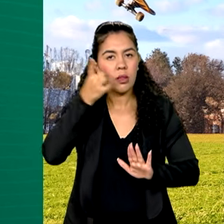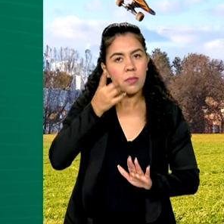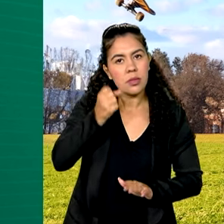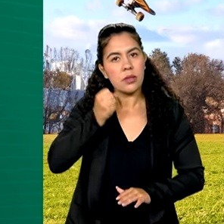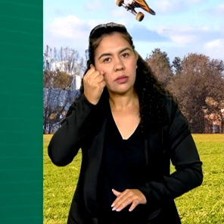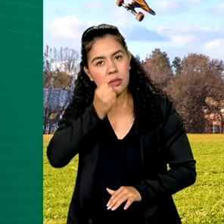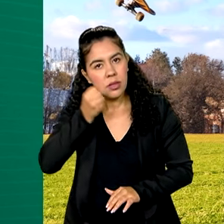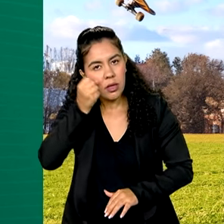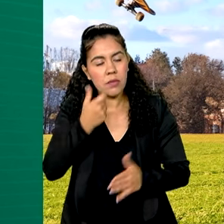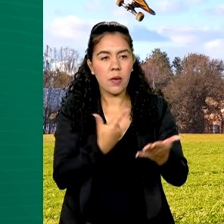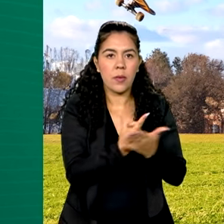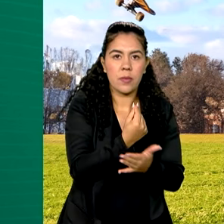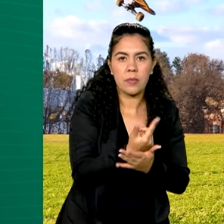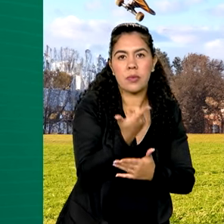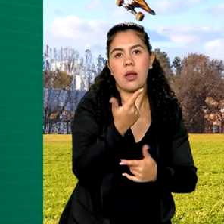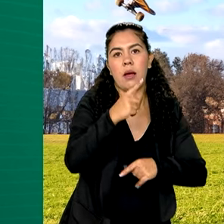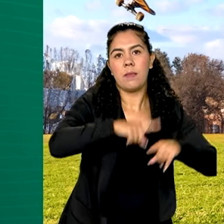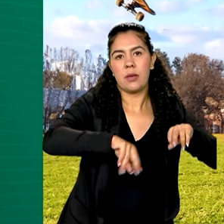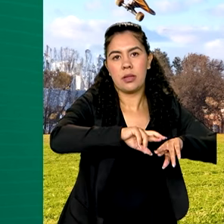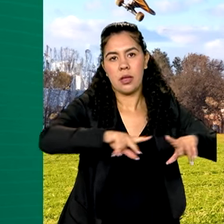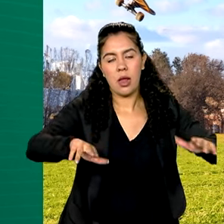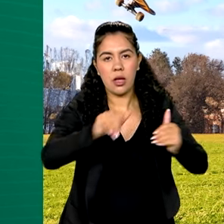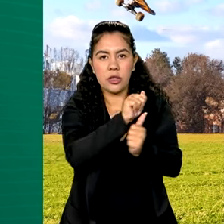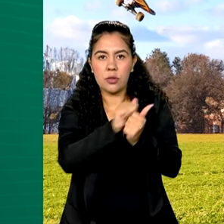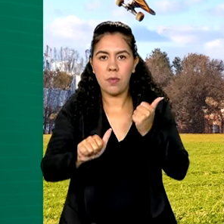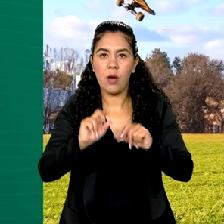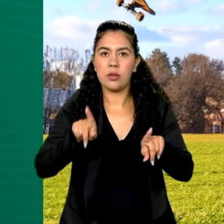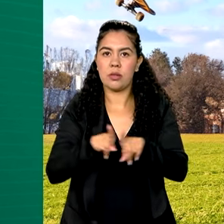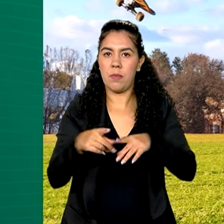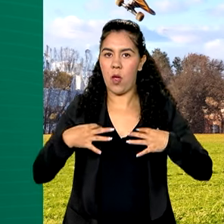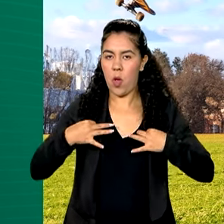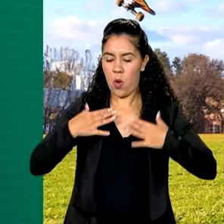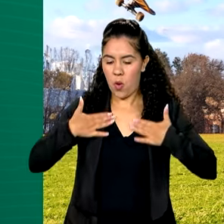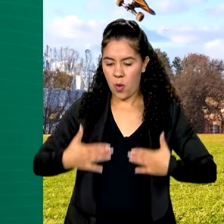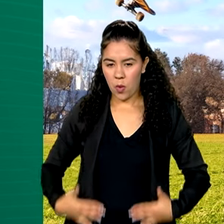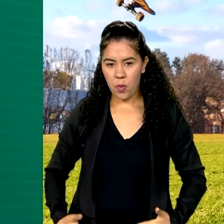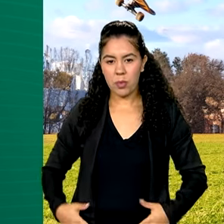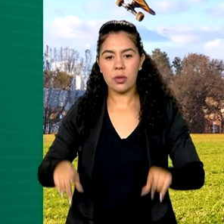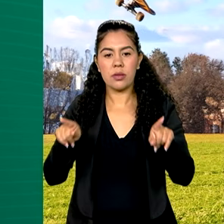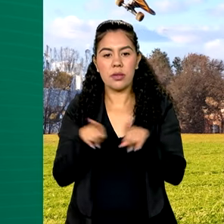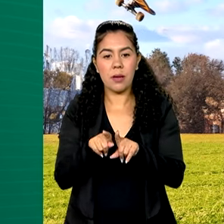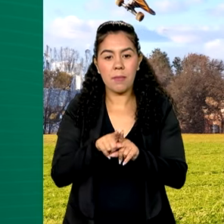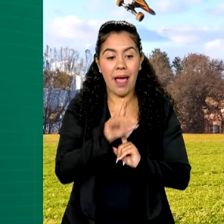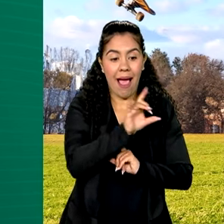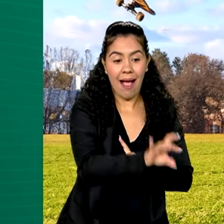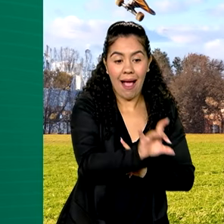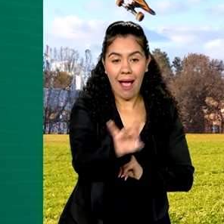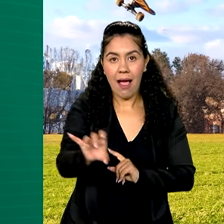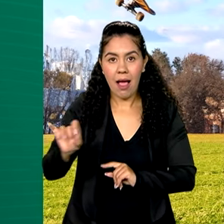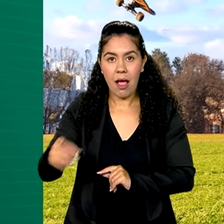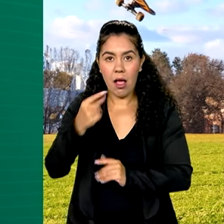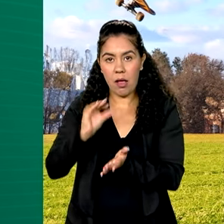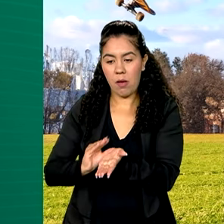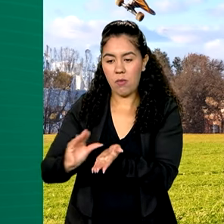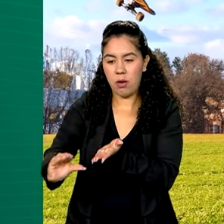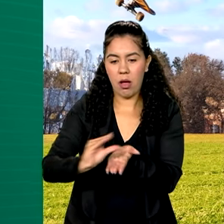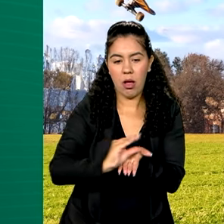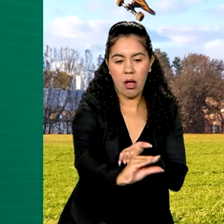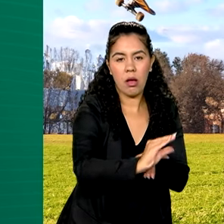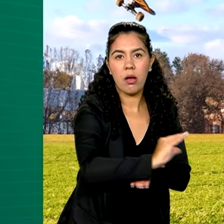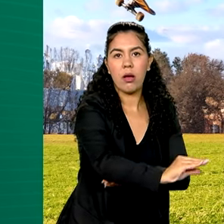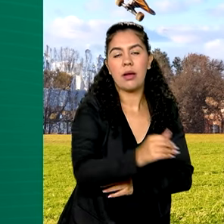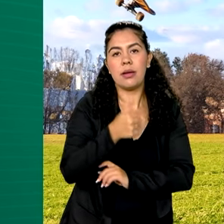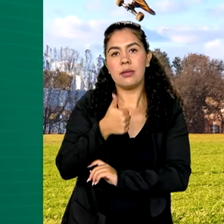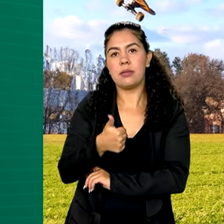materiais esportivos e uniformes. Cada núcleo vai receber cerca de R$ 185 mil, com um investimento